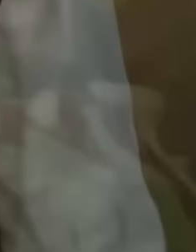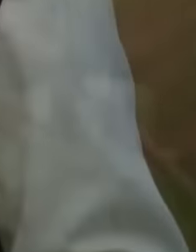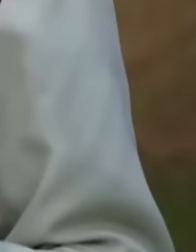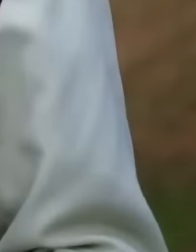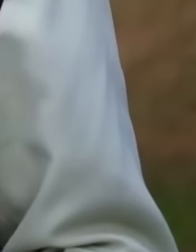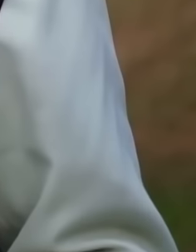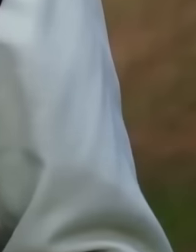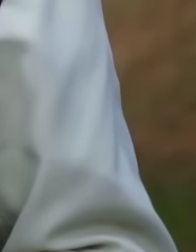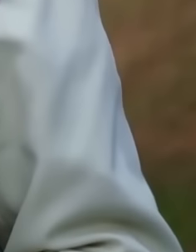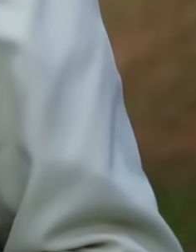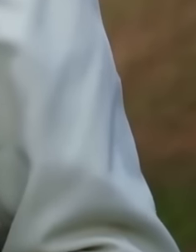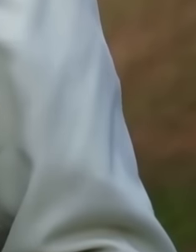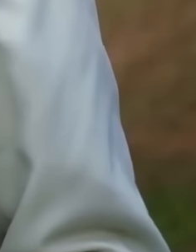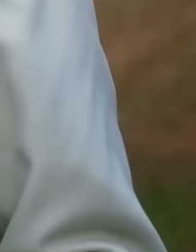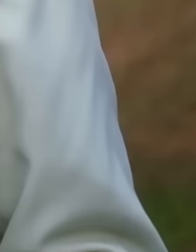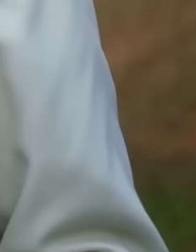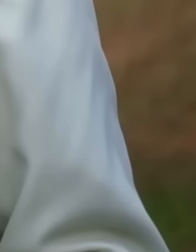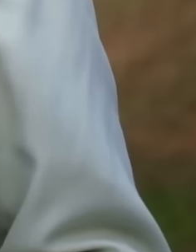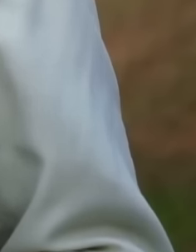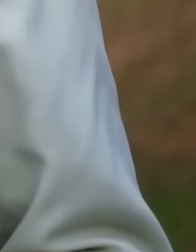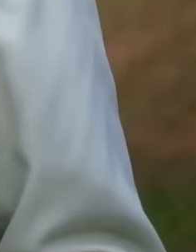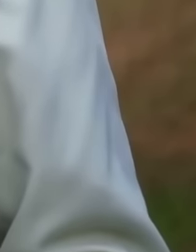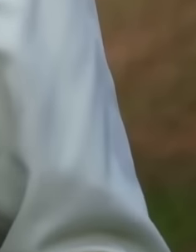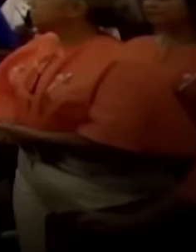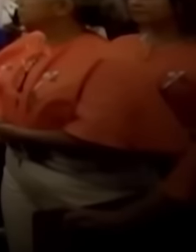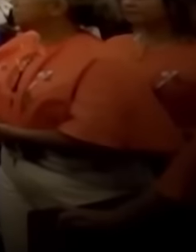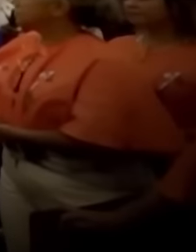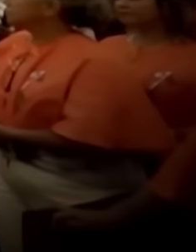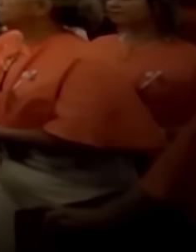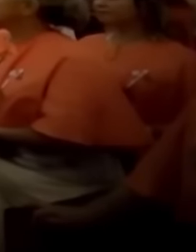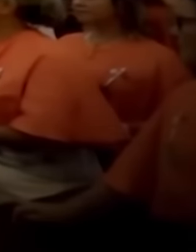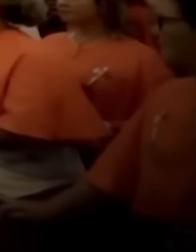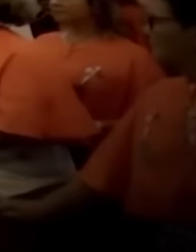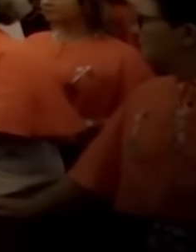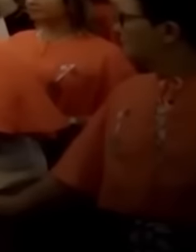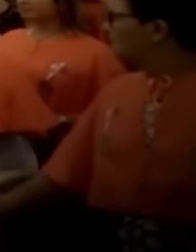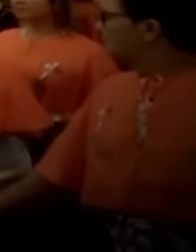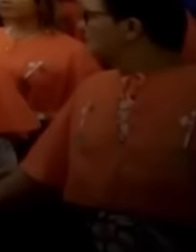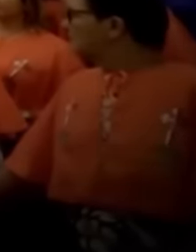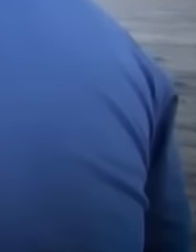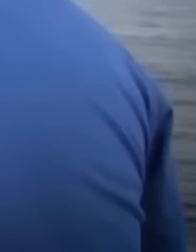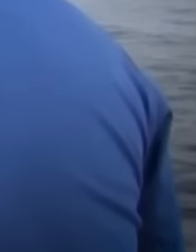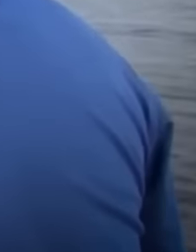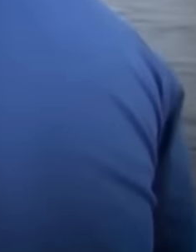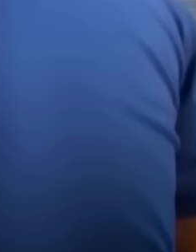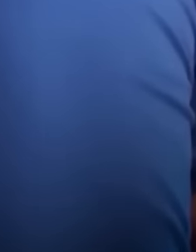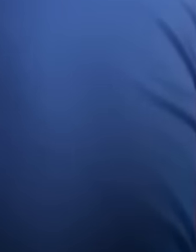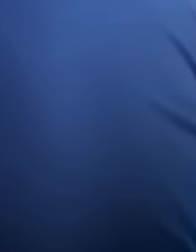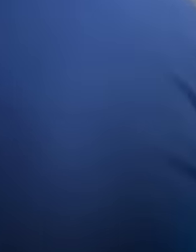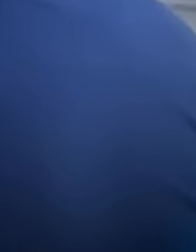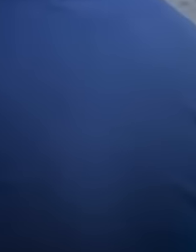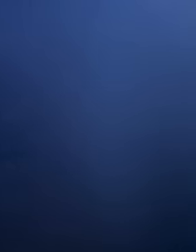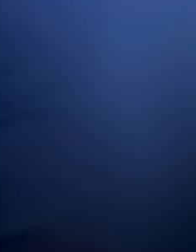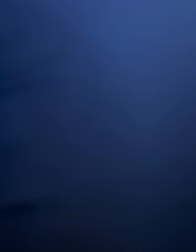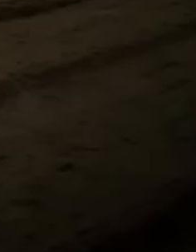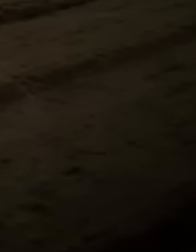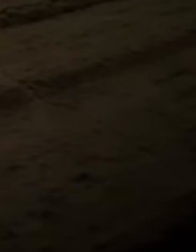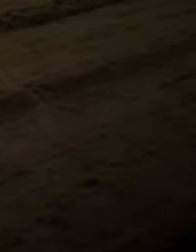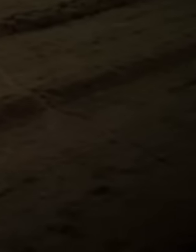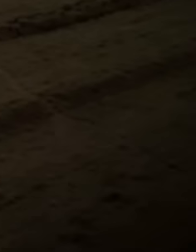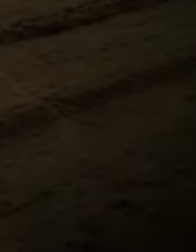Em 2002, Monsenhor João também fundou a Cavalaria de Maria, ou seja, um conjunto de arautos que passaria o ano todo girando